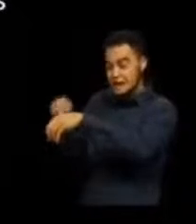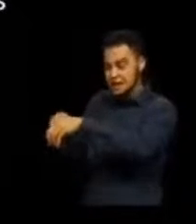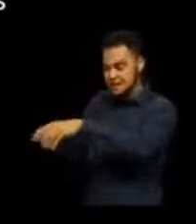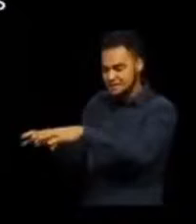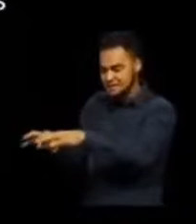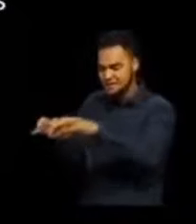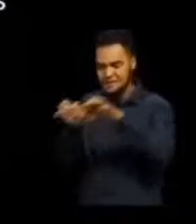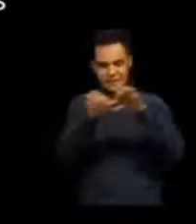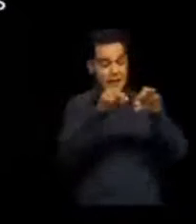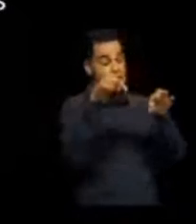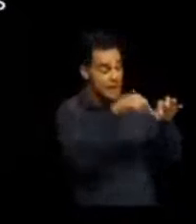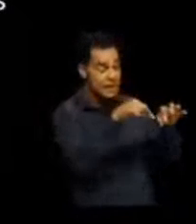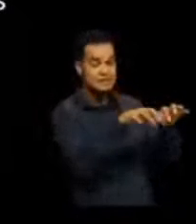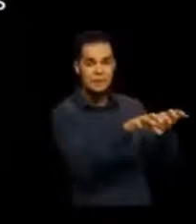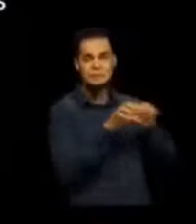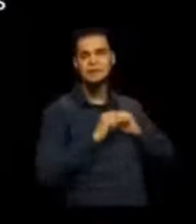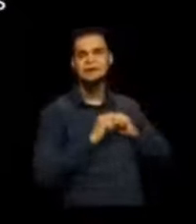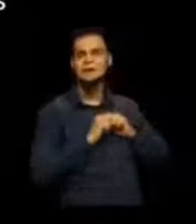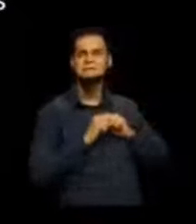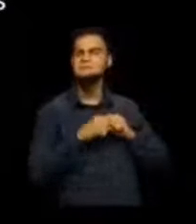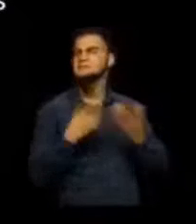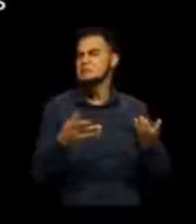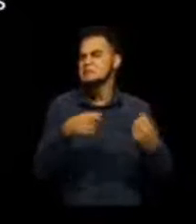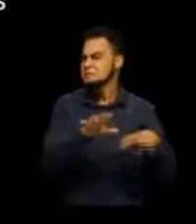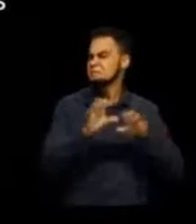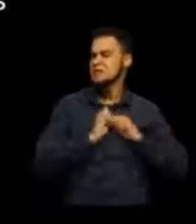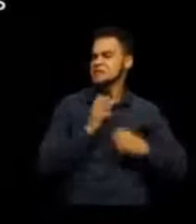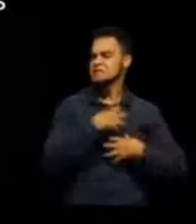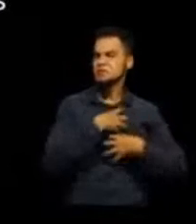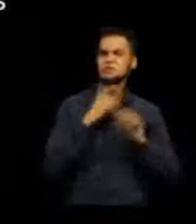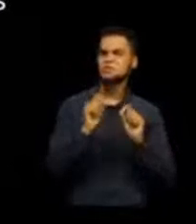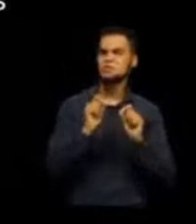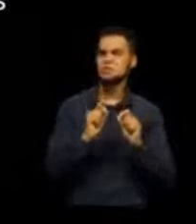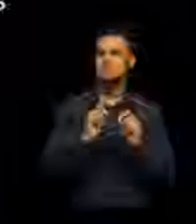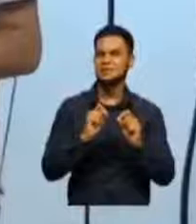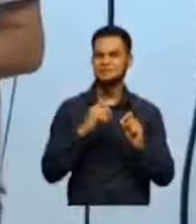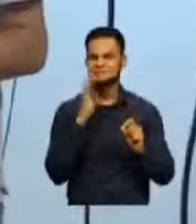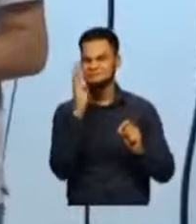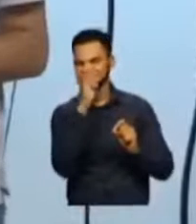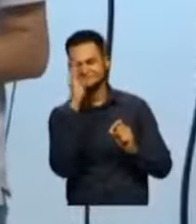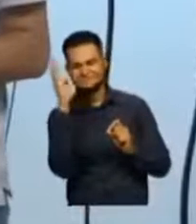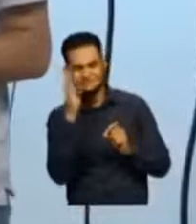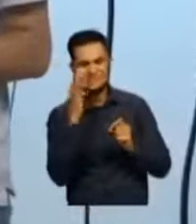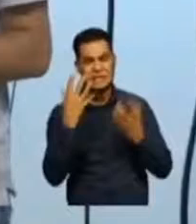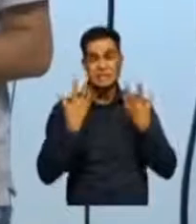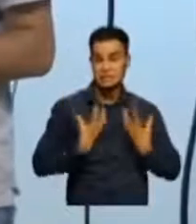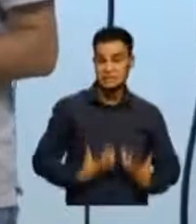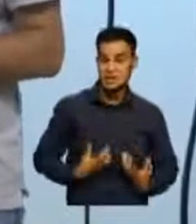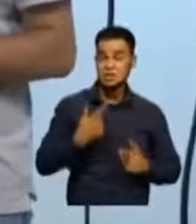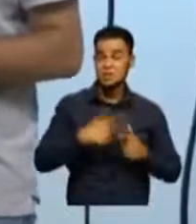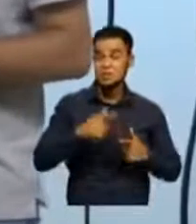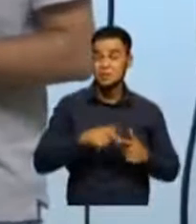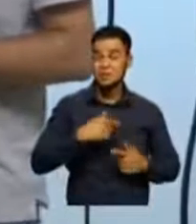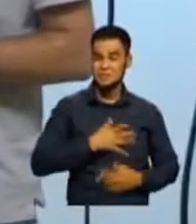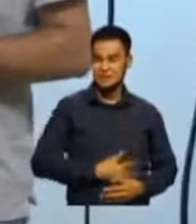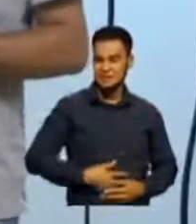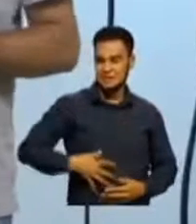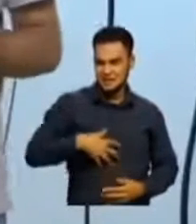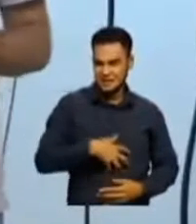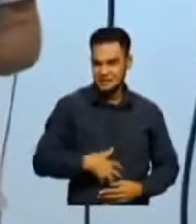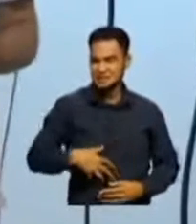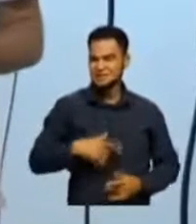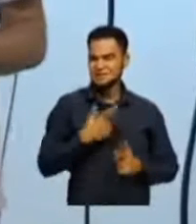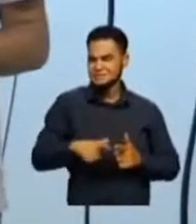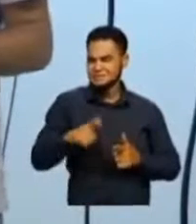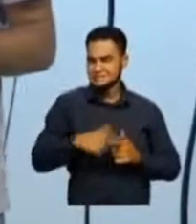da esquistossomose vai ser o mal-estar, o cansaço, problemas gastrointestinais, porque o verme adulto ele